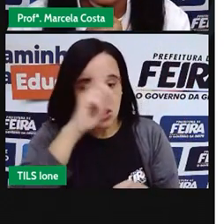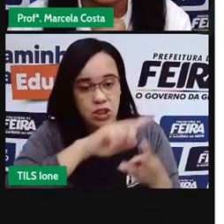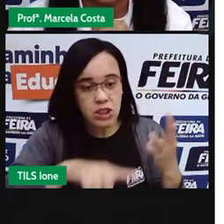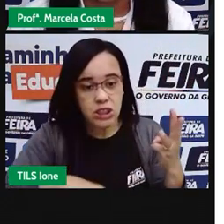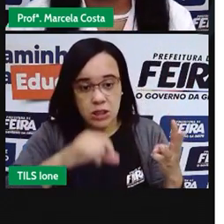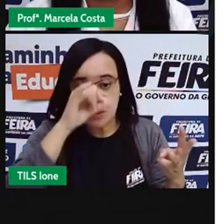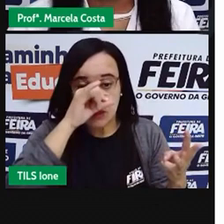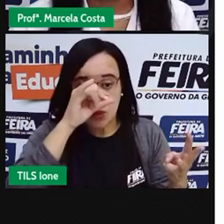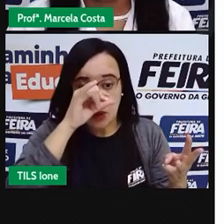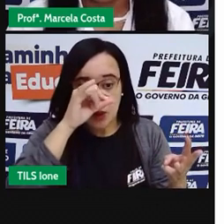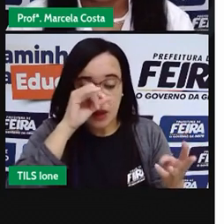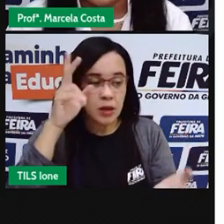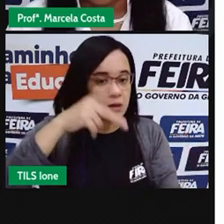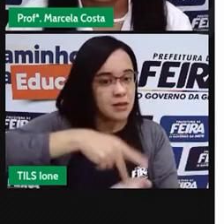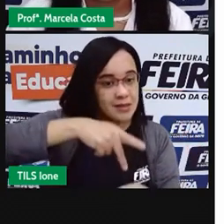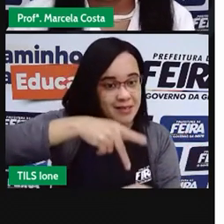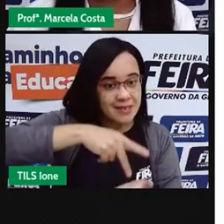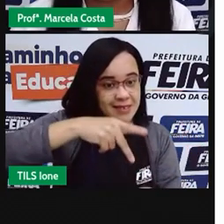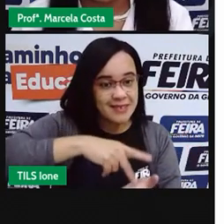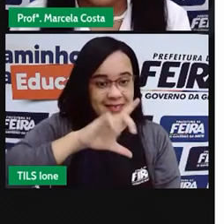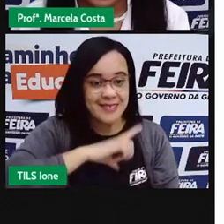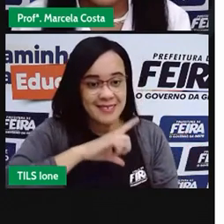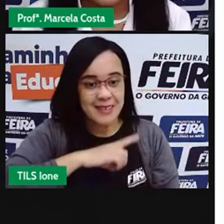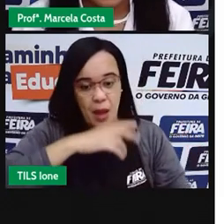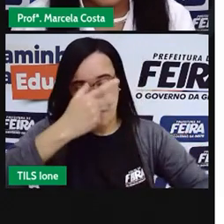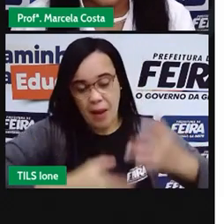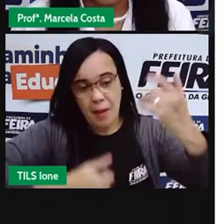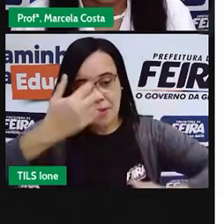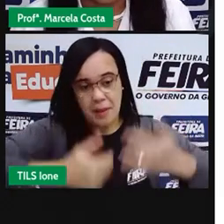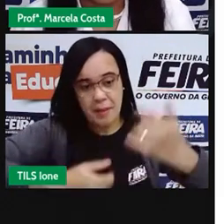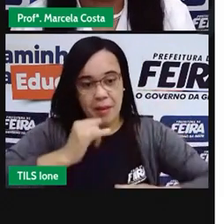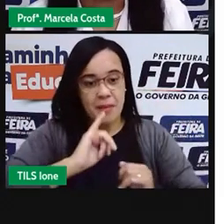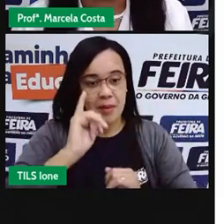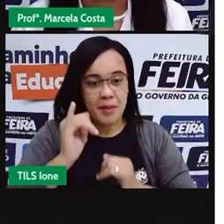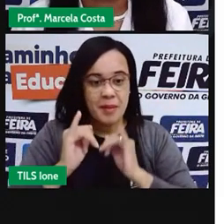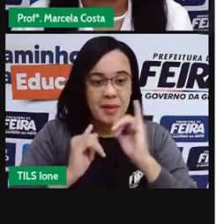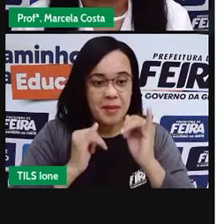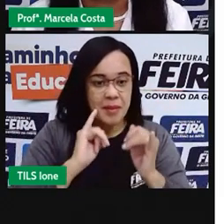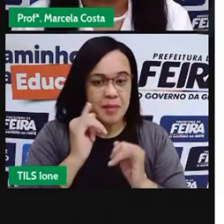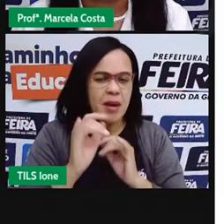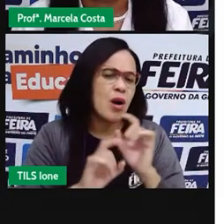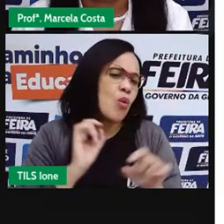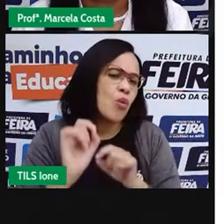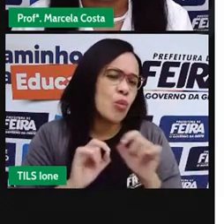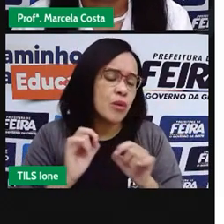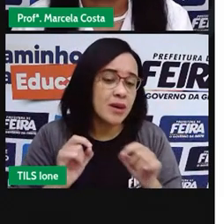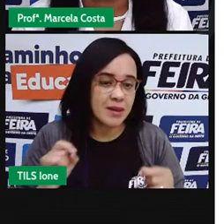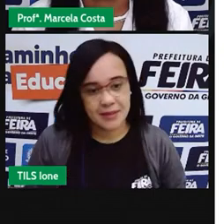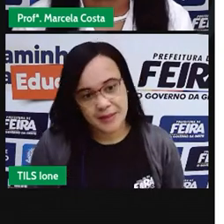acham que conta aí essa releitura?